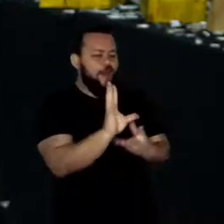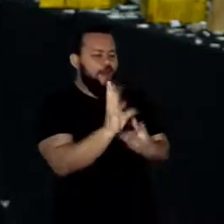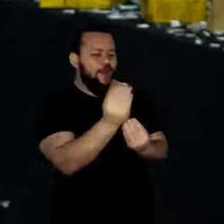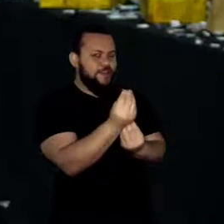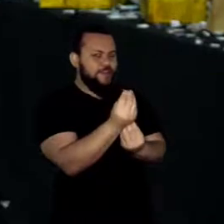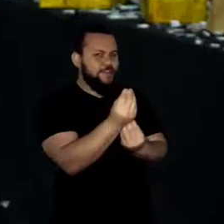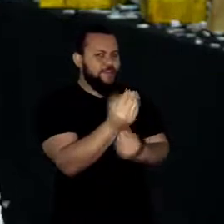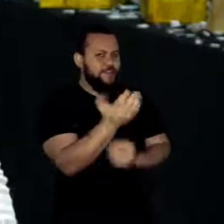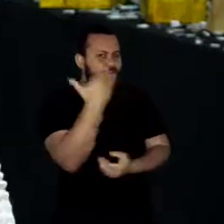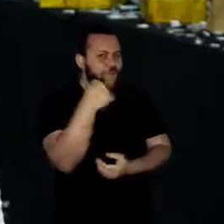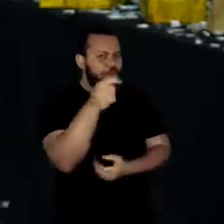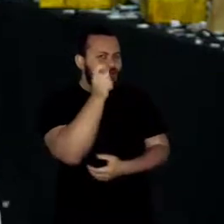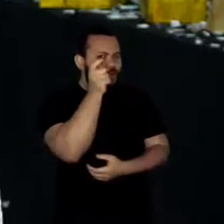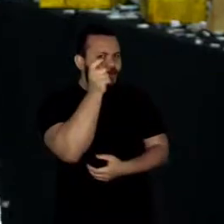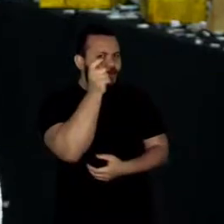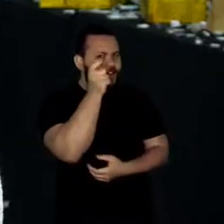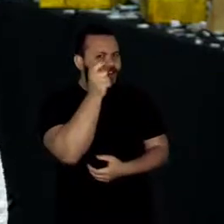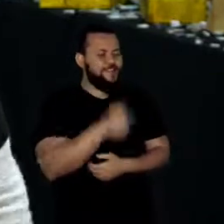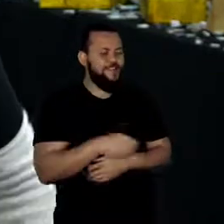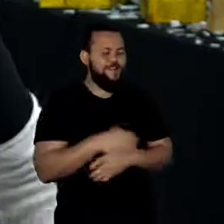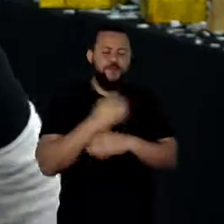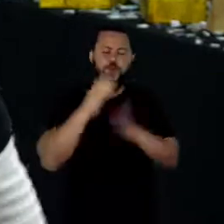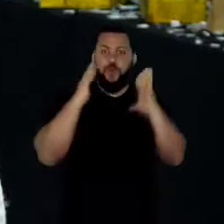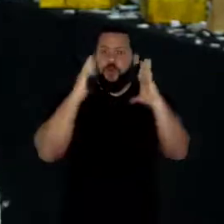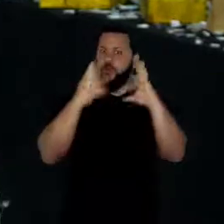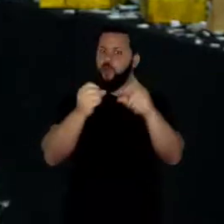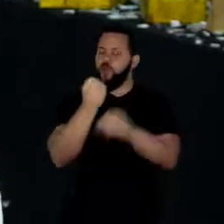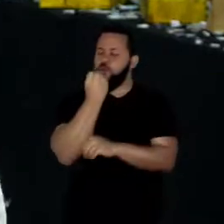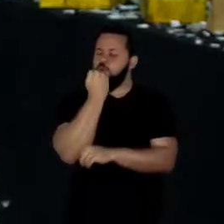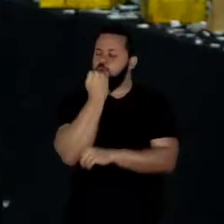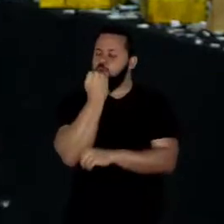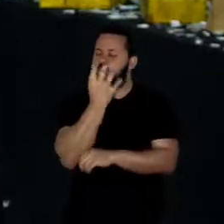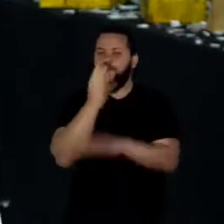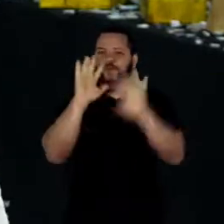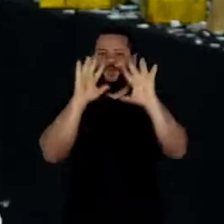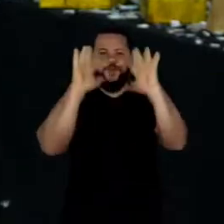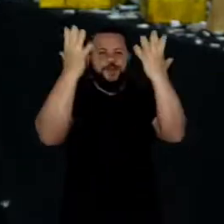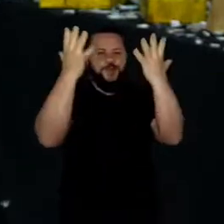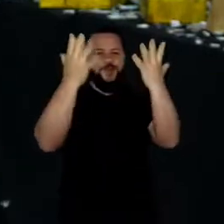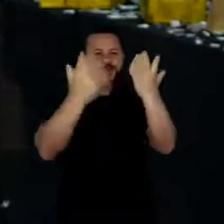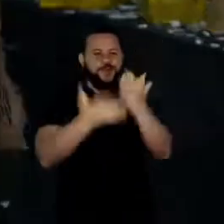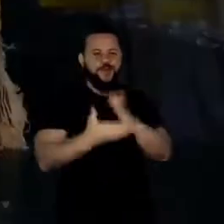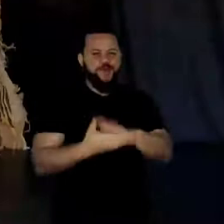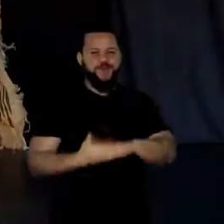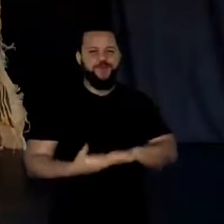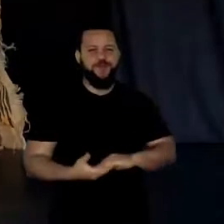Vamos ver? Tenham todos um bom espetáculo!